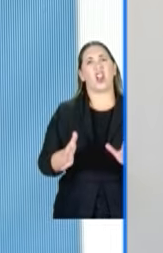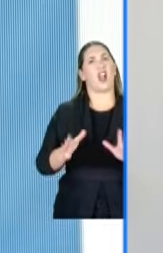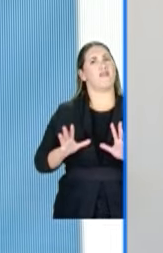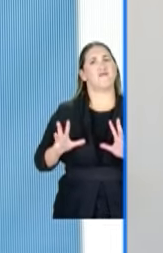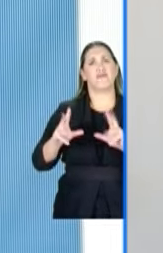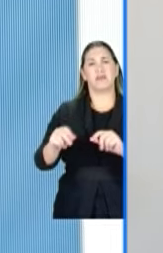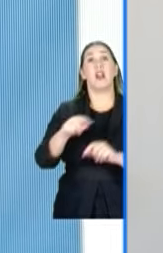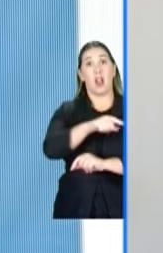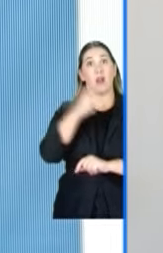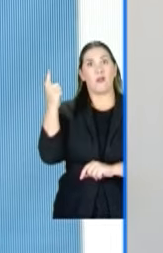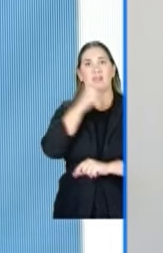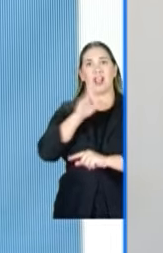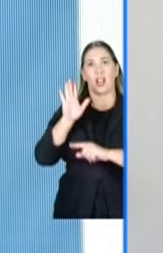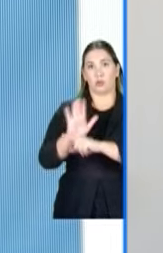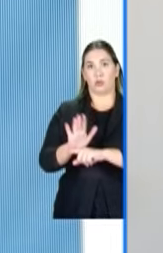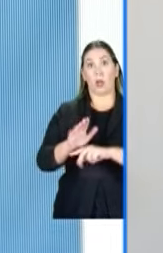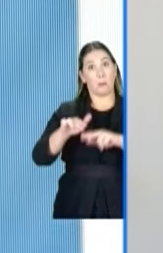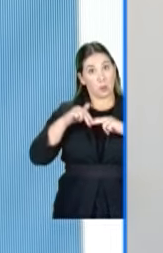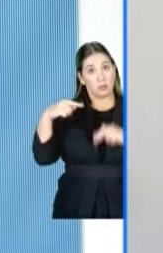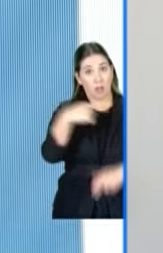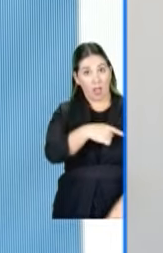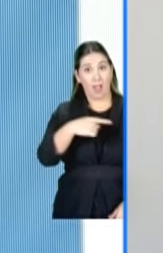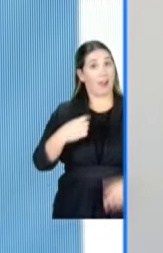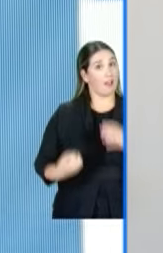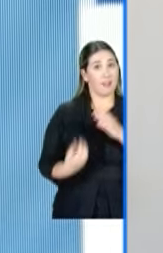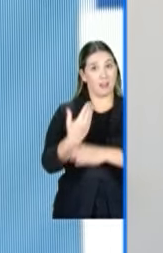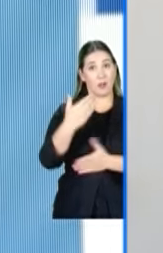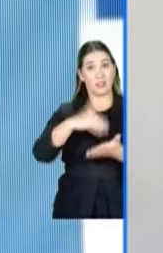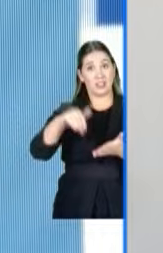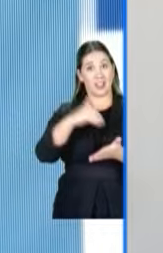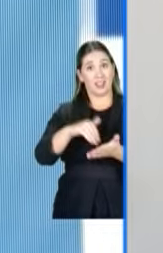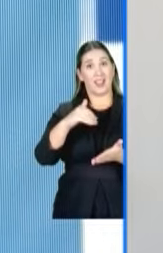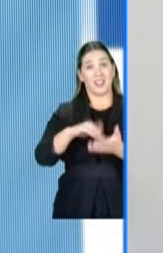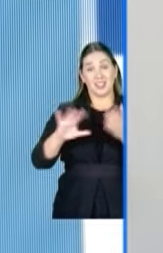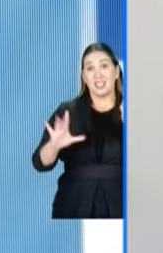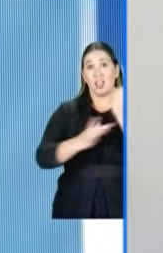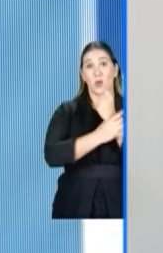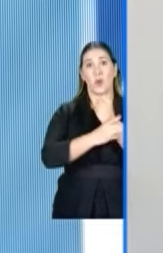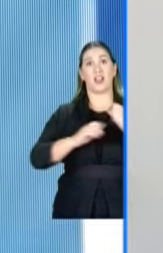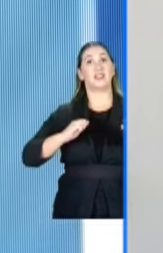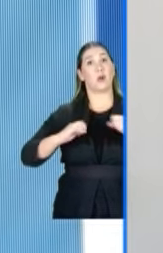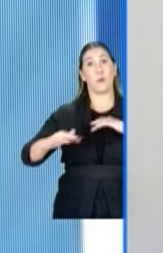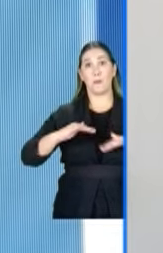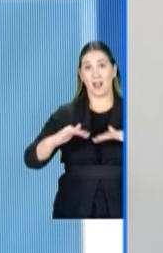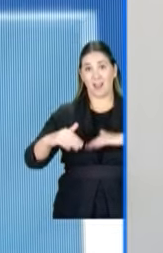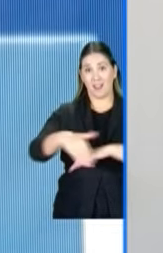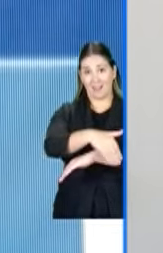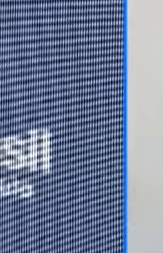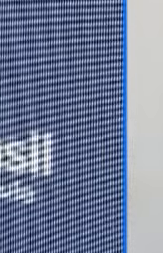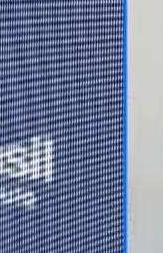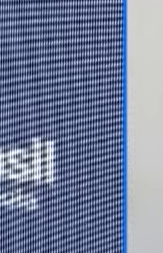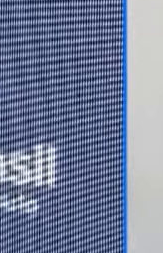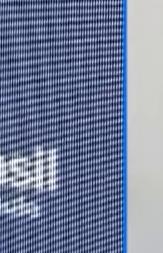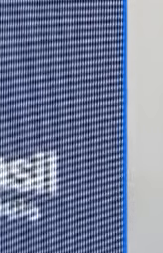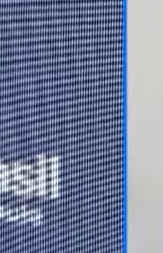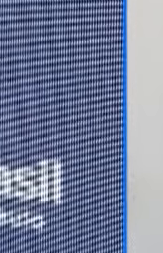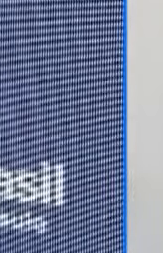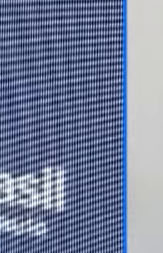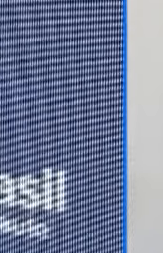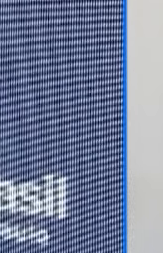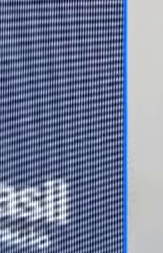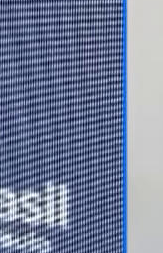ele vê esse segundo turno. E até assim, se um eventual apoio de Marçal poderia ser mais um ônus do que um